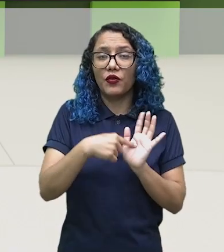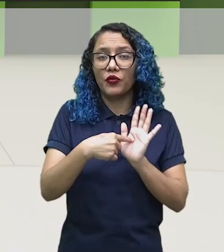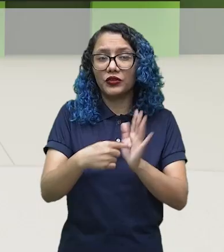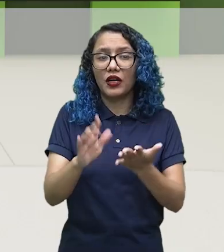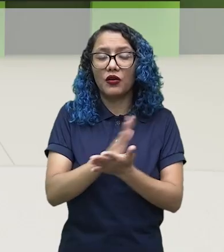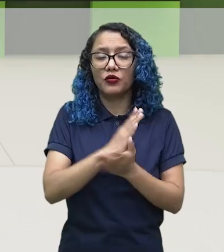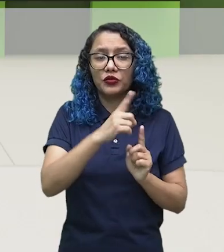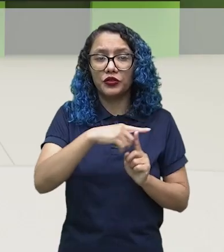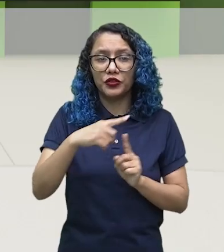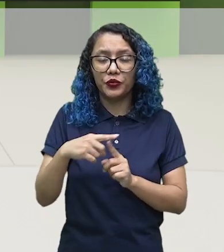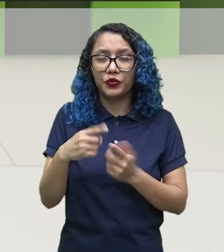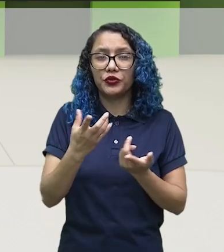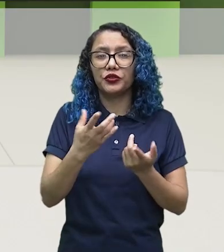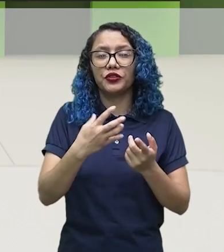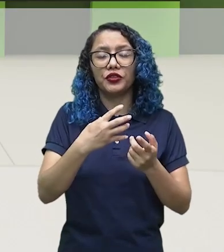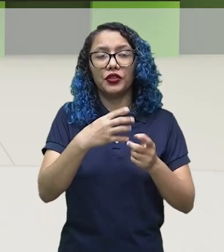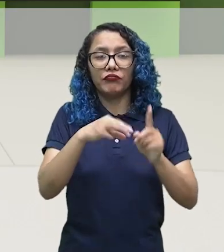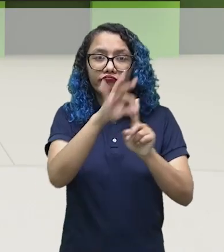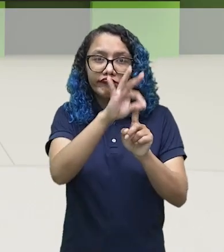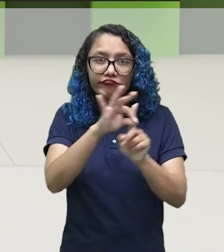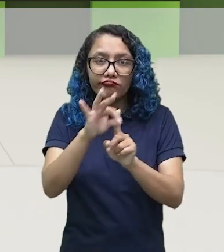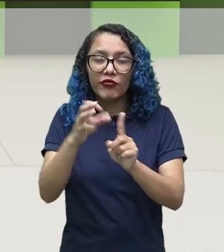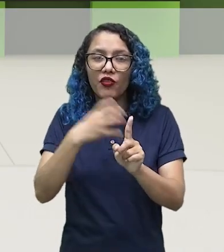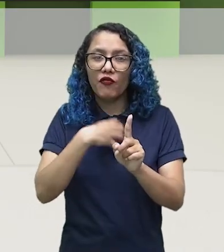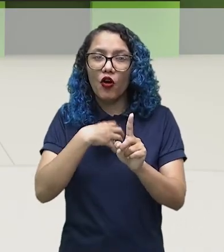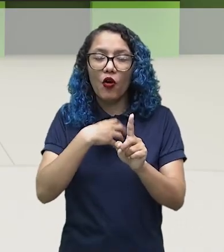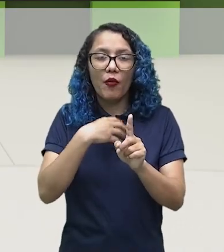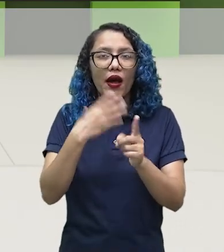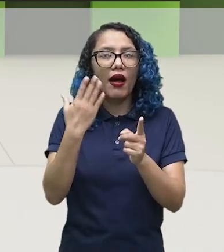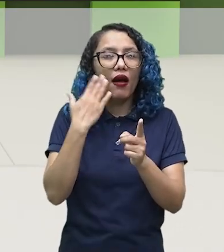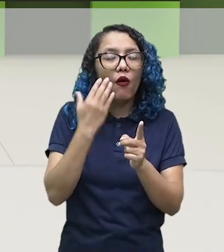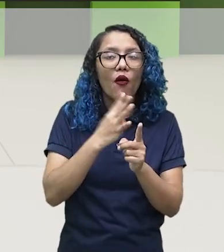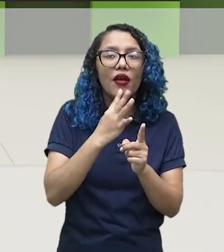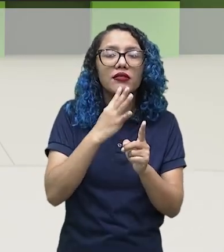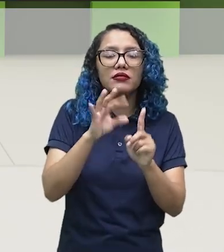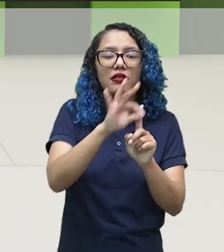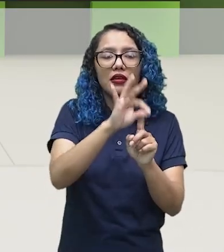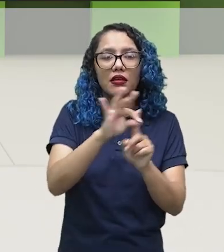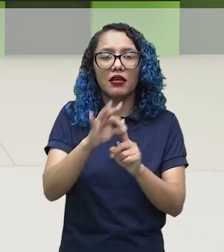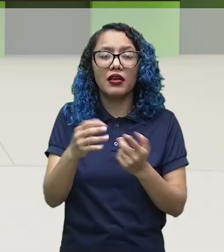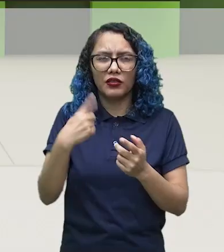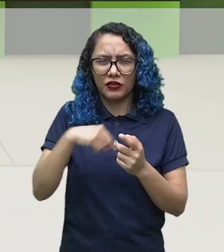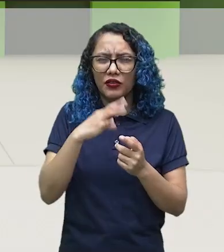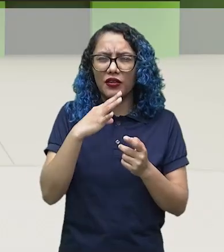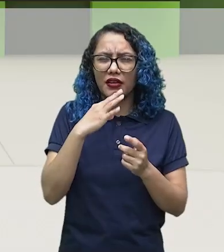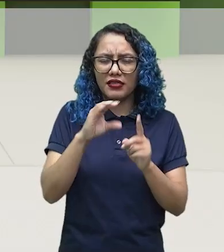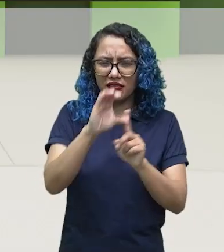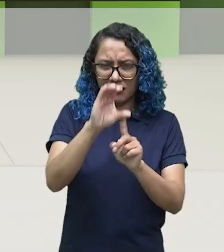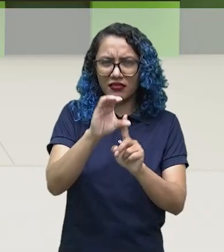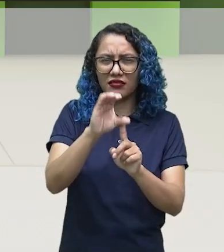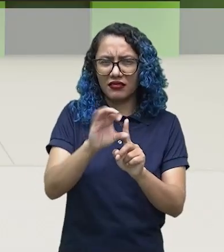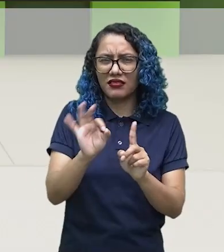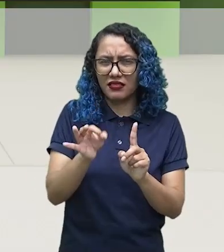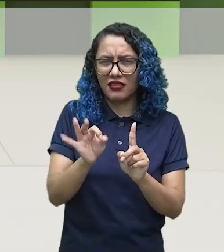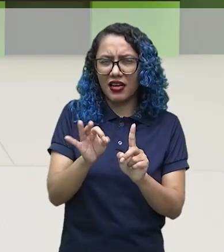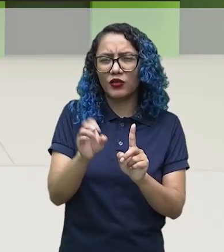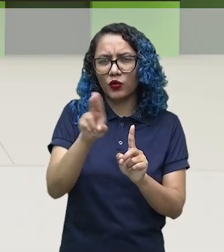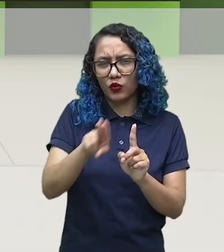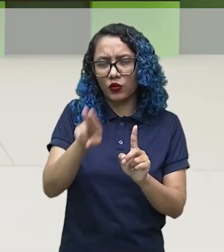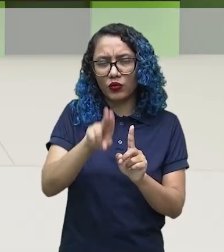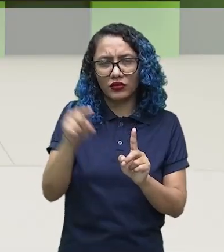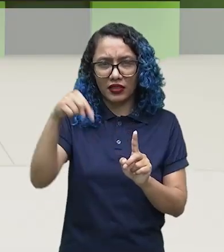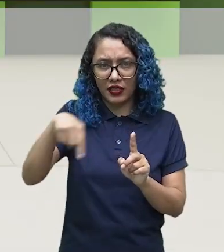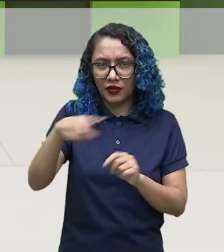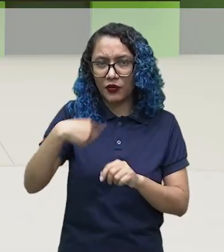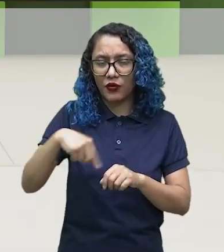de medida de temperatura diferentes, né? A gente conhece muito a escala de graus Celsius, que é a que nós utilizamos no